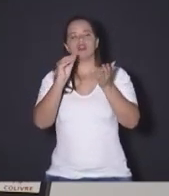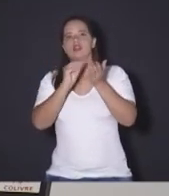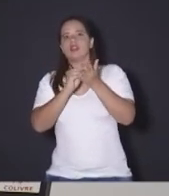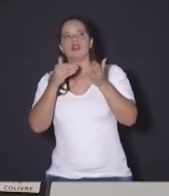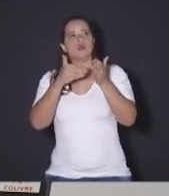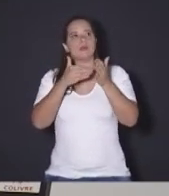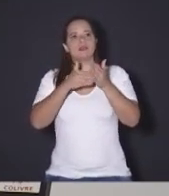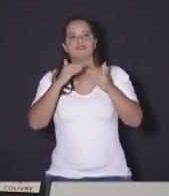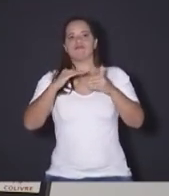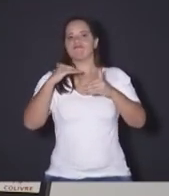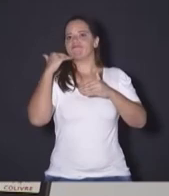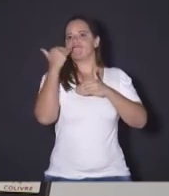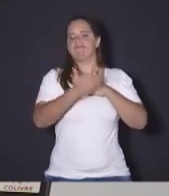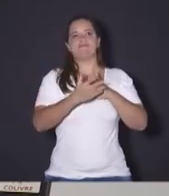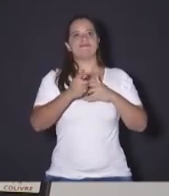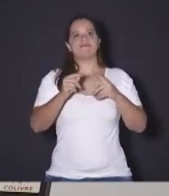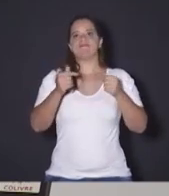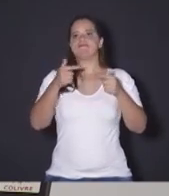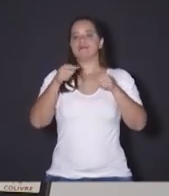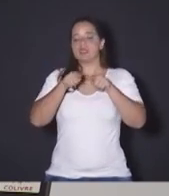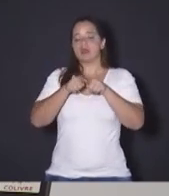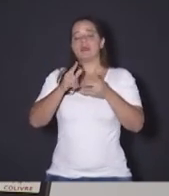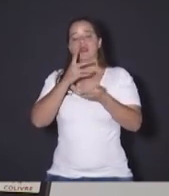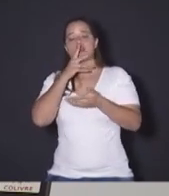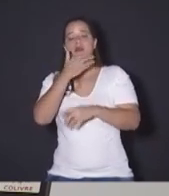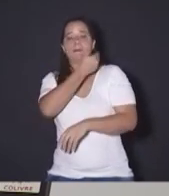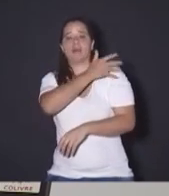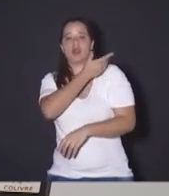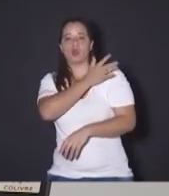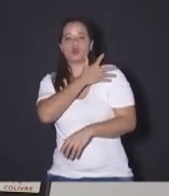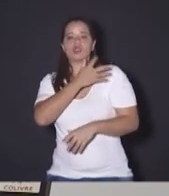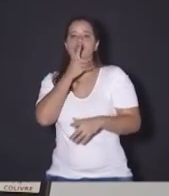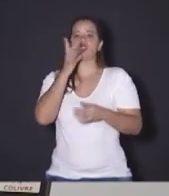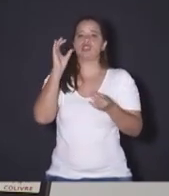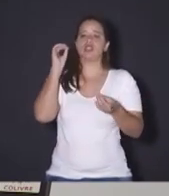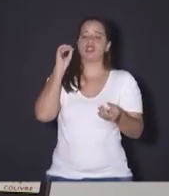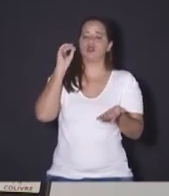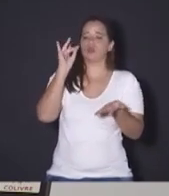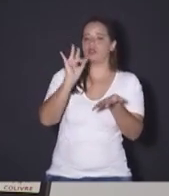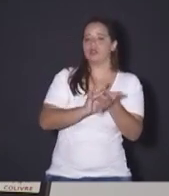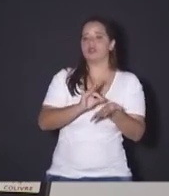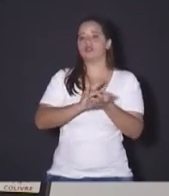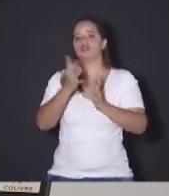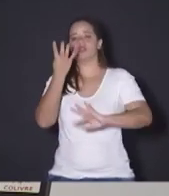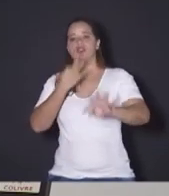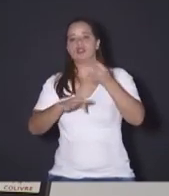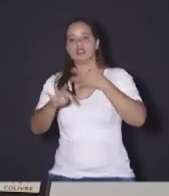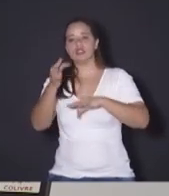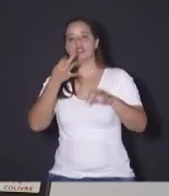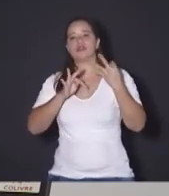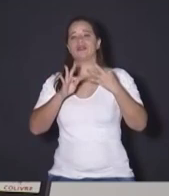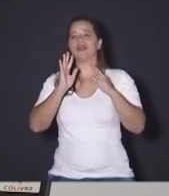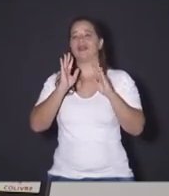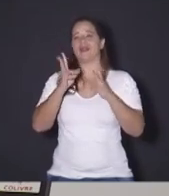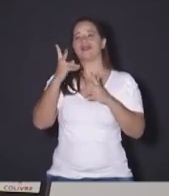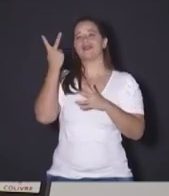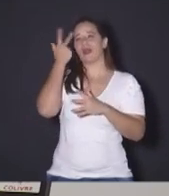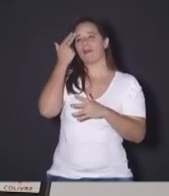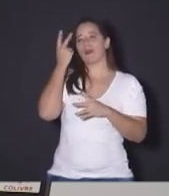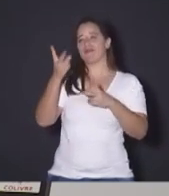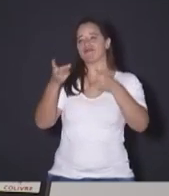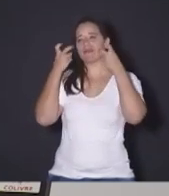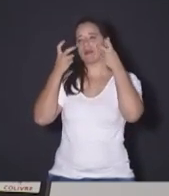aae inclusive alguns preconceitos contra determinadas tecnologias que foi bastante comuns e percebendo